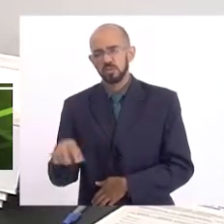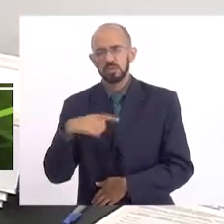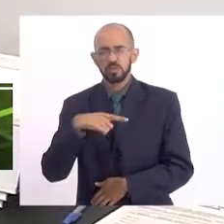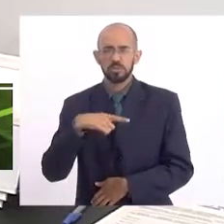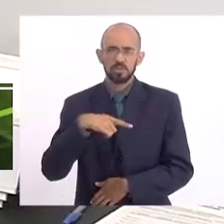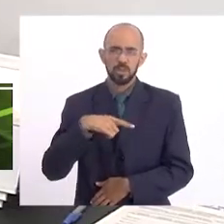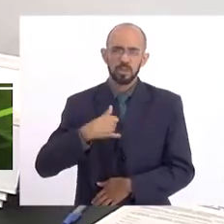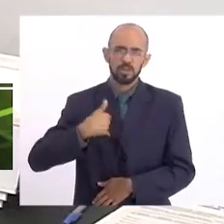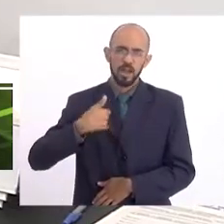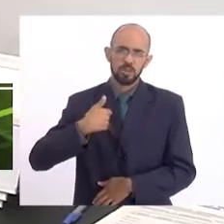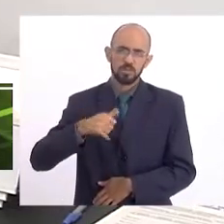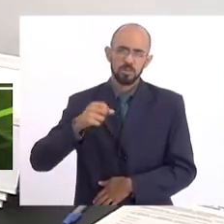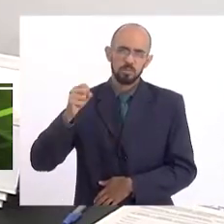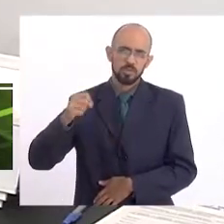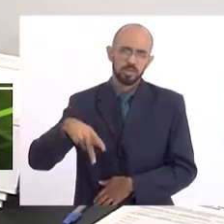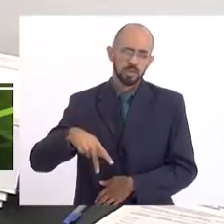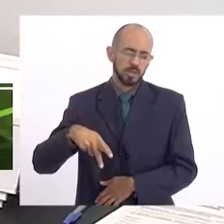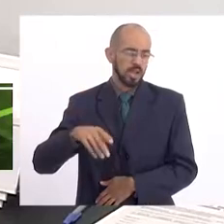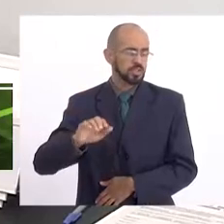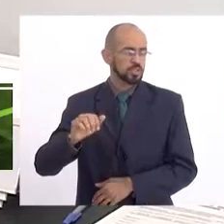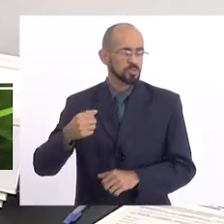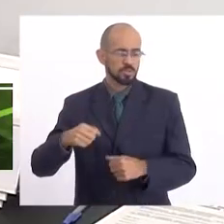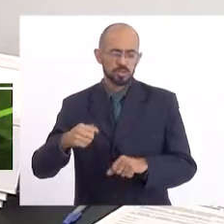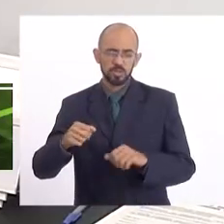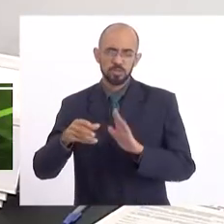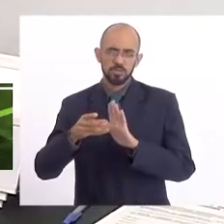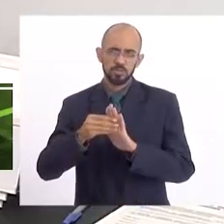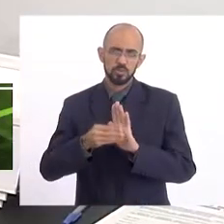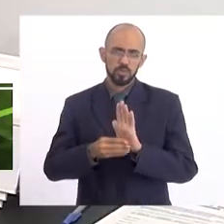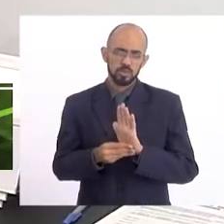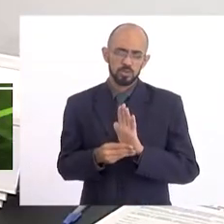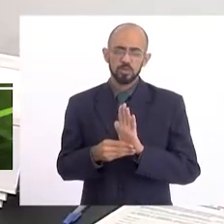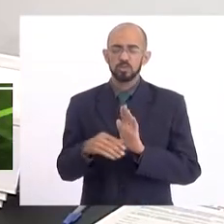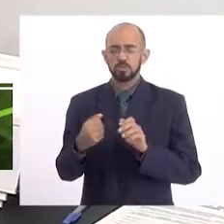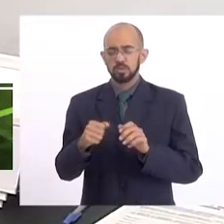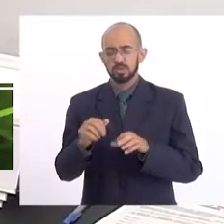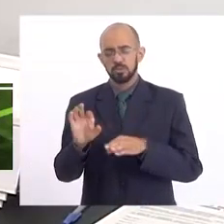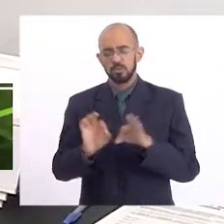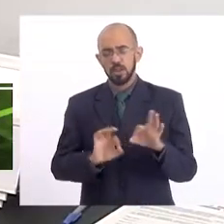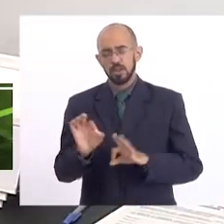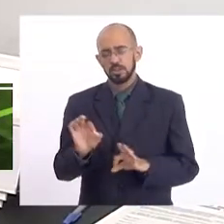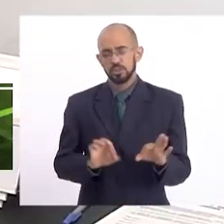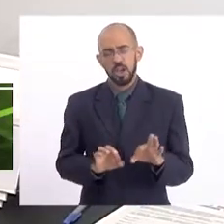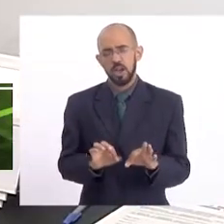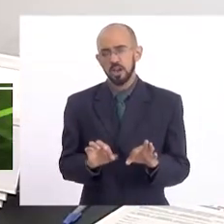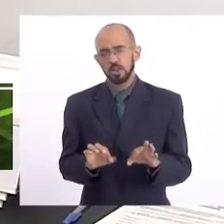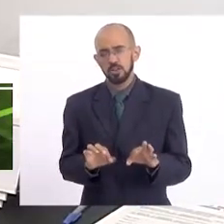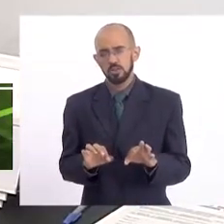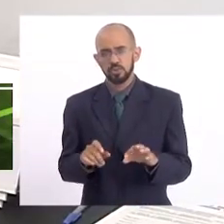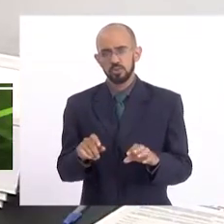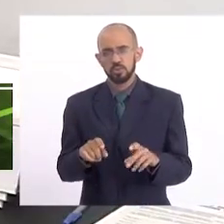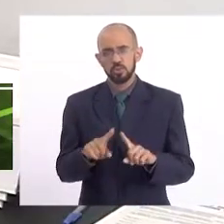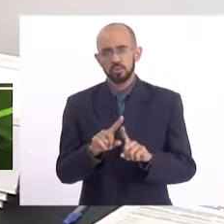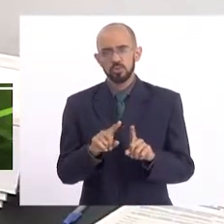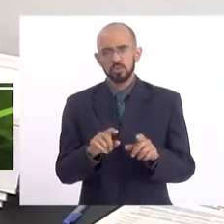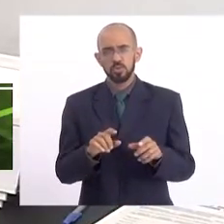aposentar. Então, a gente tem que fazer um registro que a gente realmente tem que se planejar quanto ao nosso quadro de servidores.